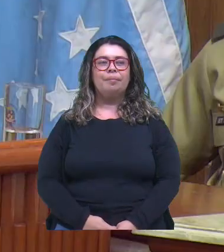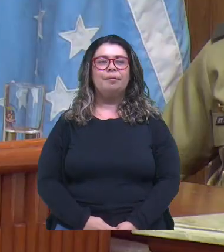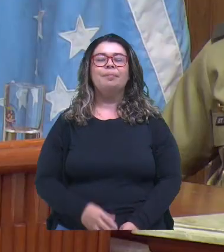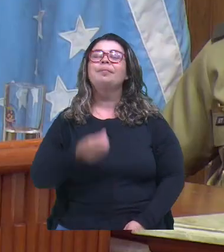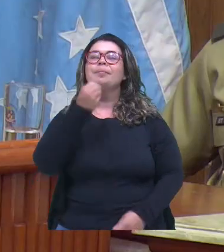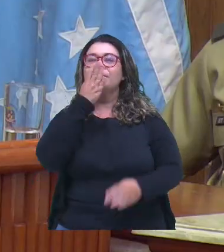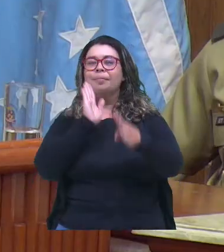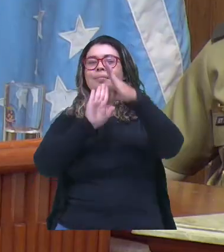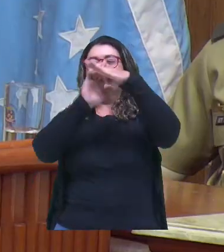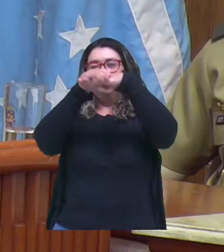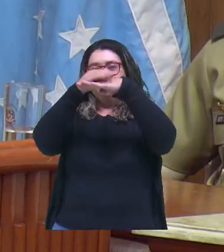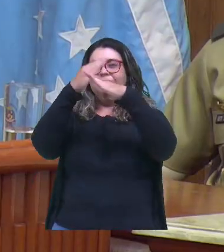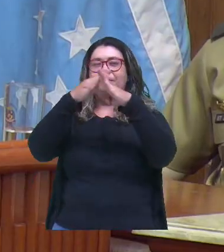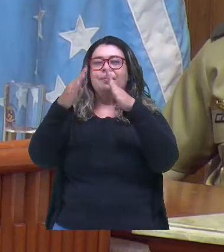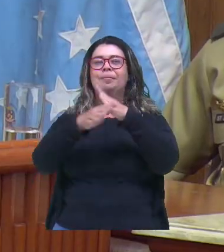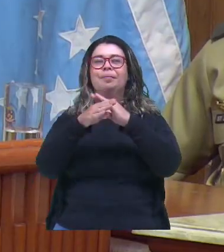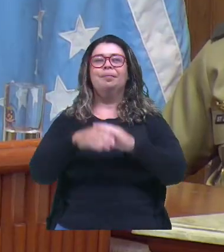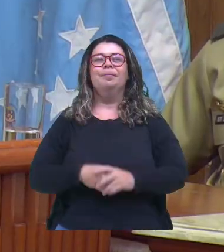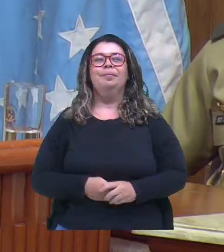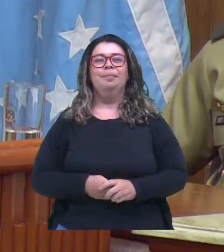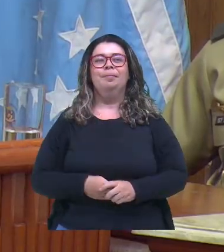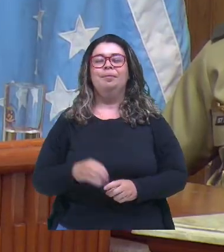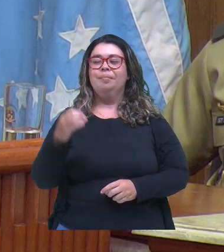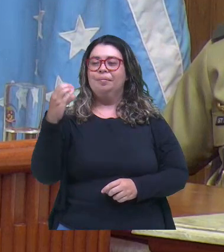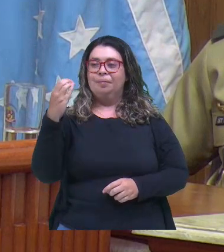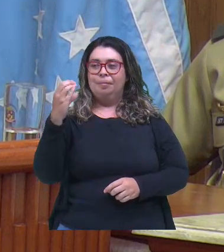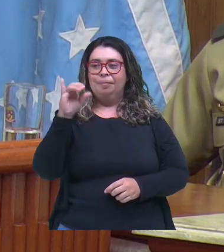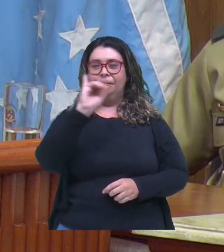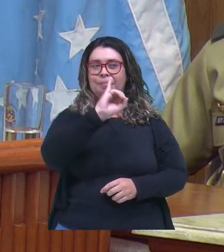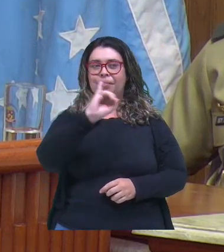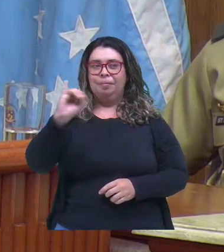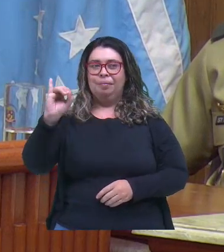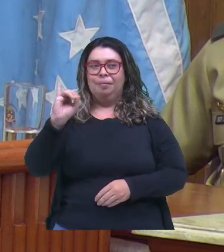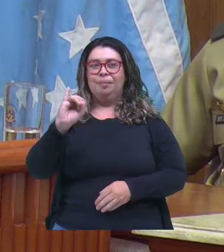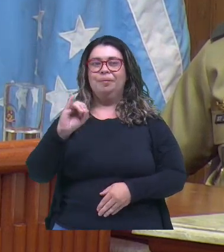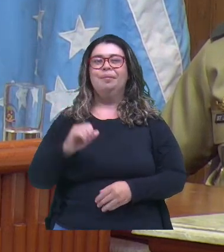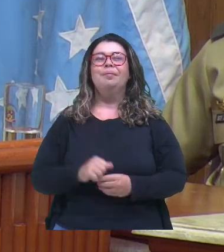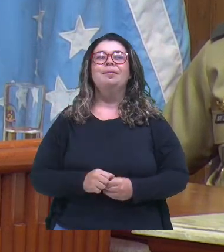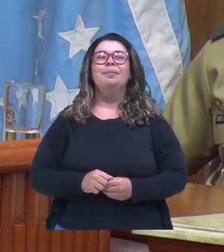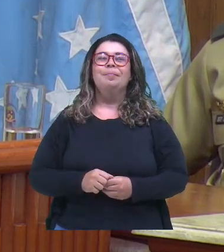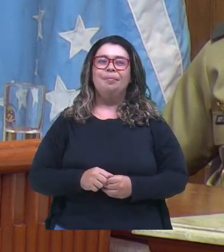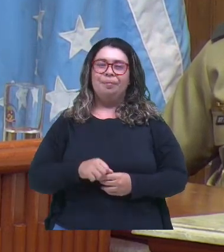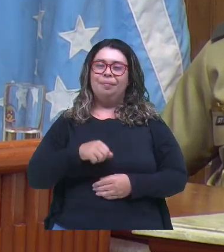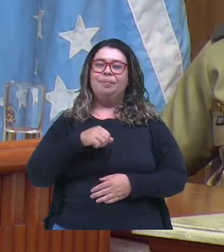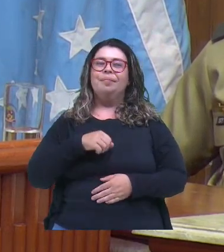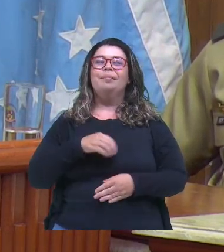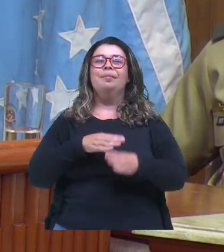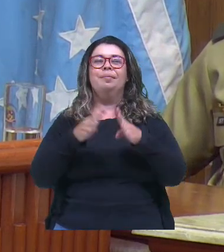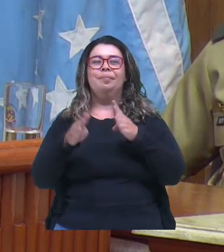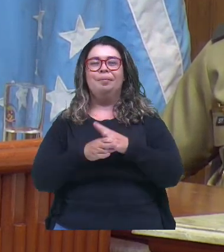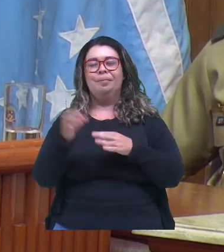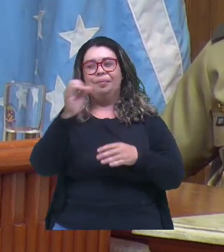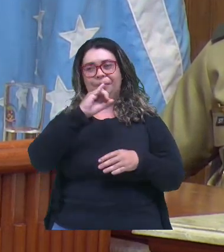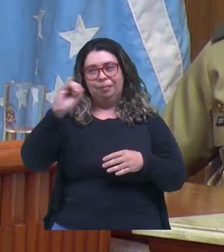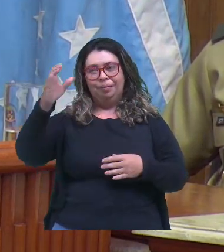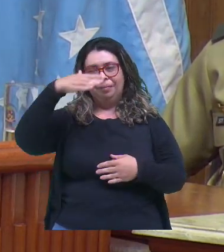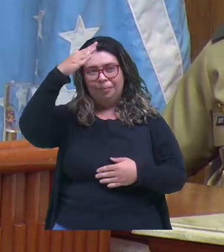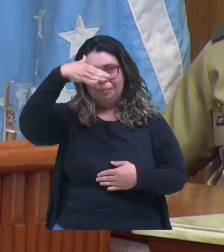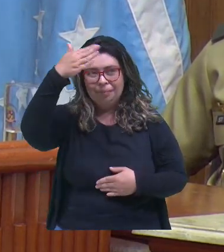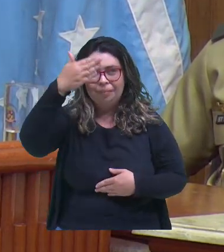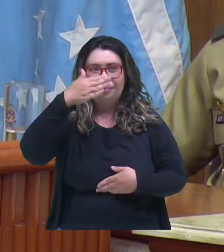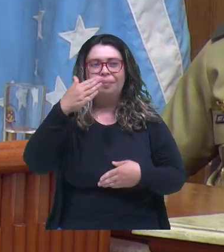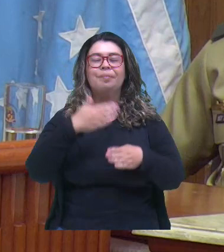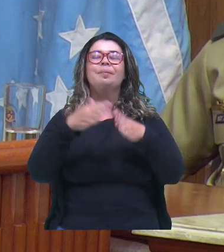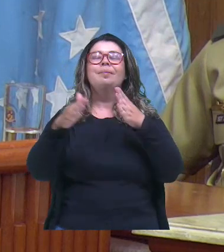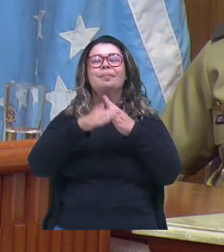Boa noite a todos. Queria cumprimentar a mesa, não vou nomear porque o tempo é curto. Cumprimentar os homenageados, a todo o